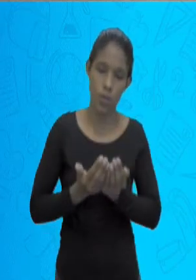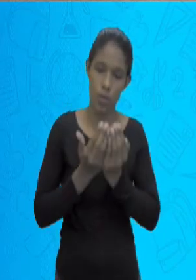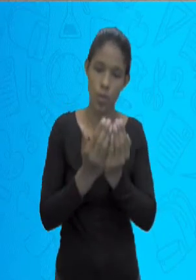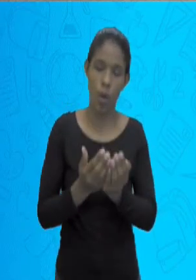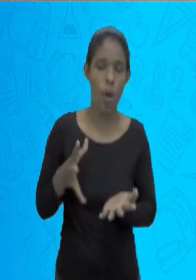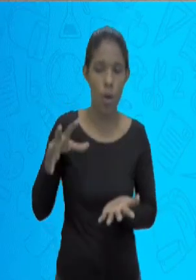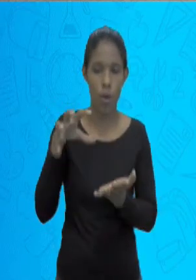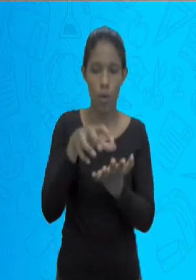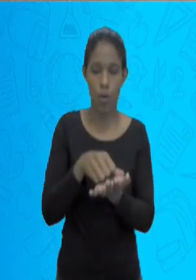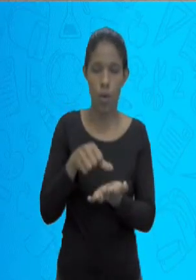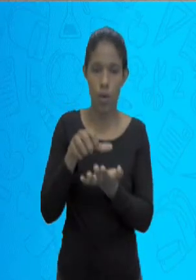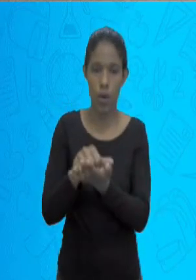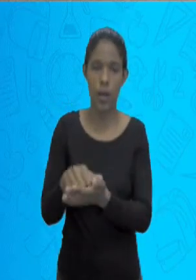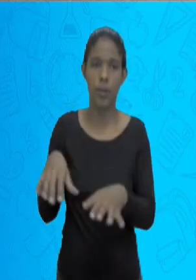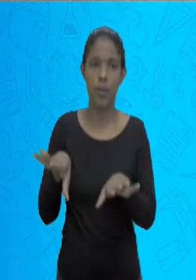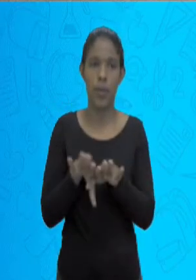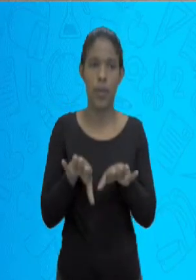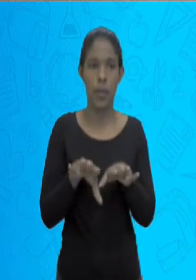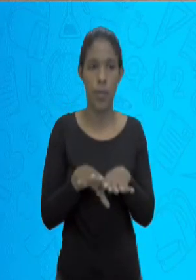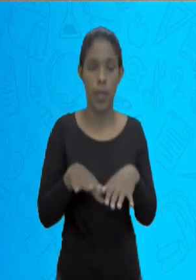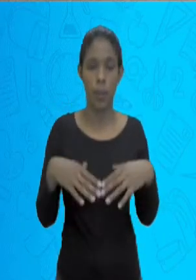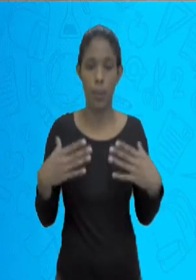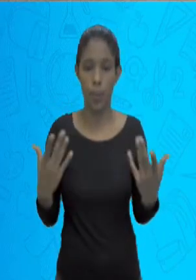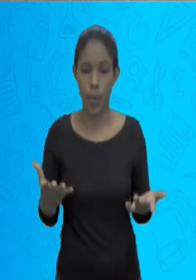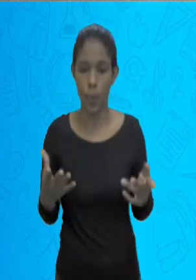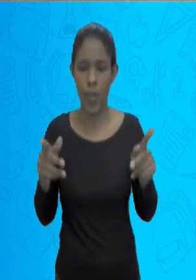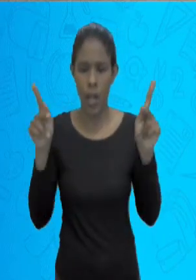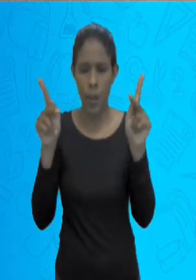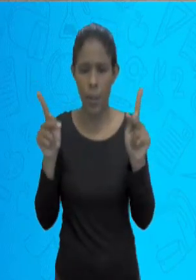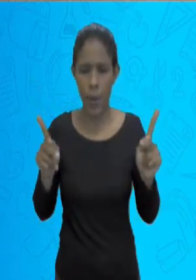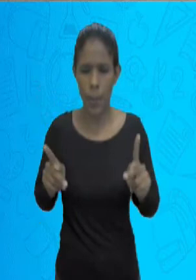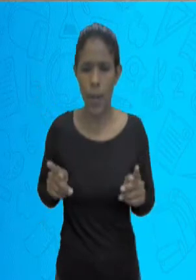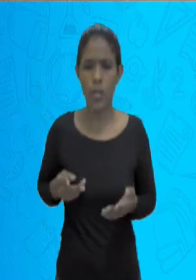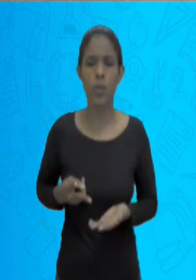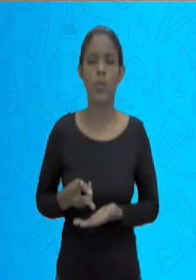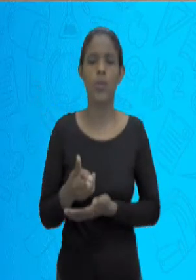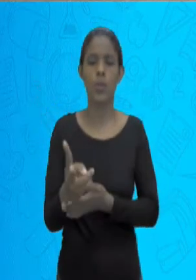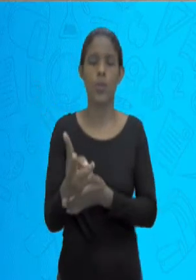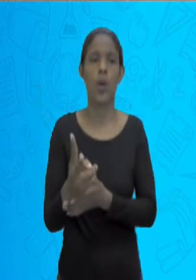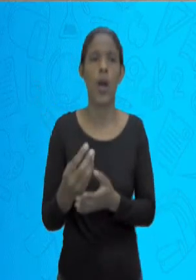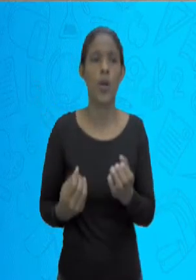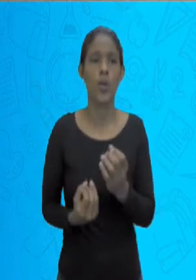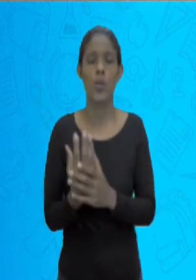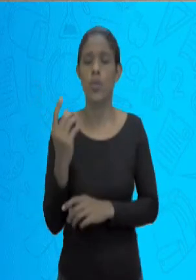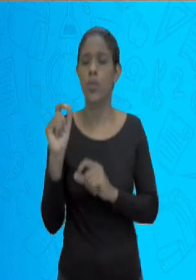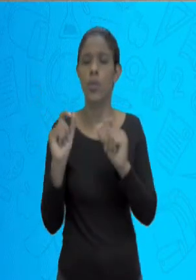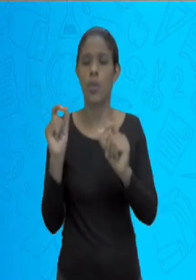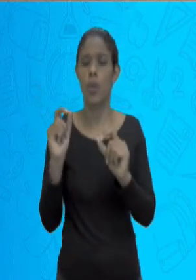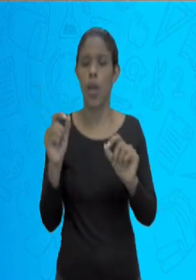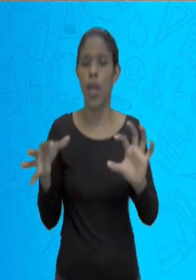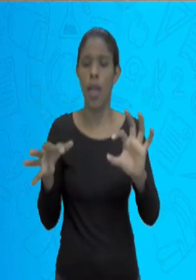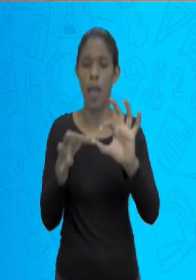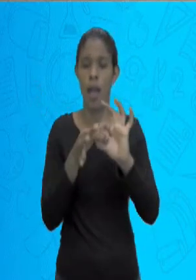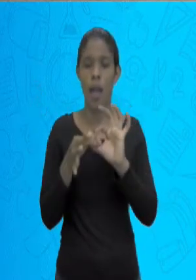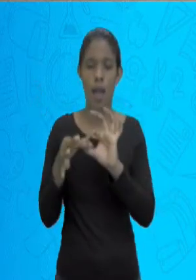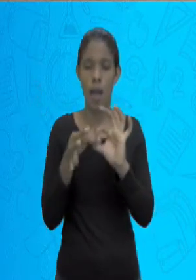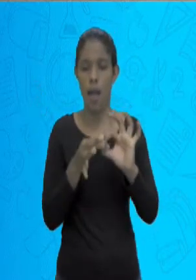colonial. Para preservar a paz na Europa, surgiu a Santa Aliança, um modelo